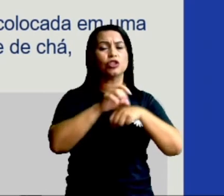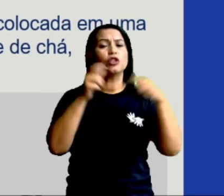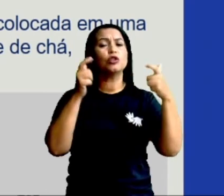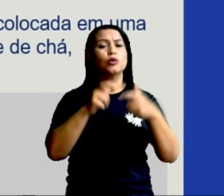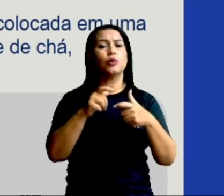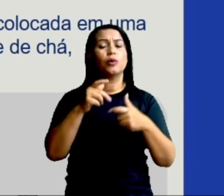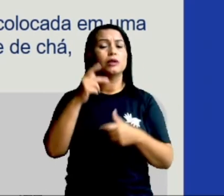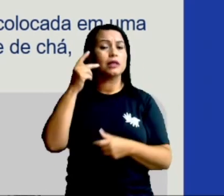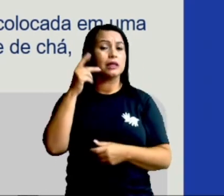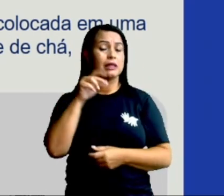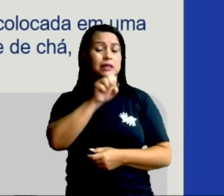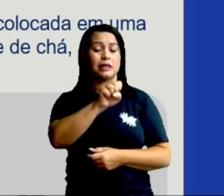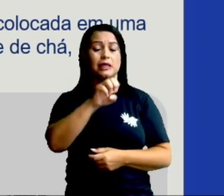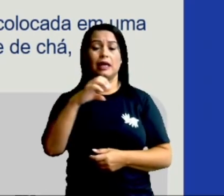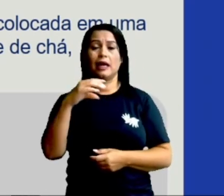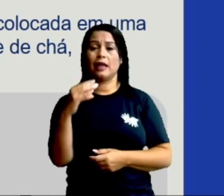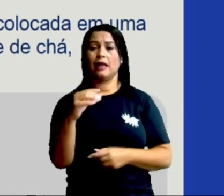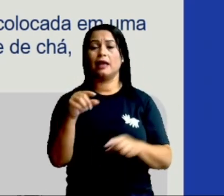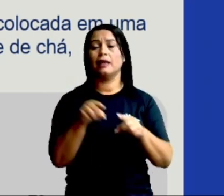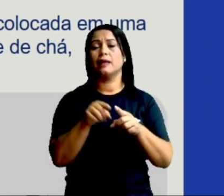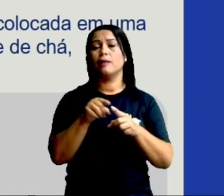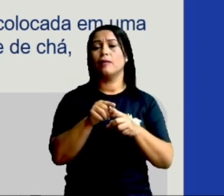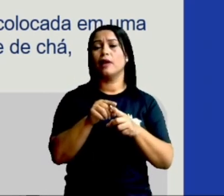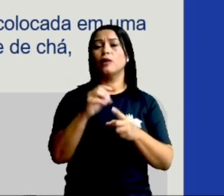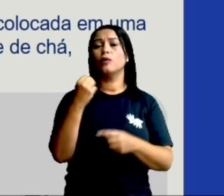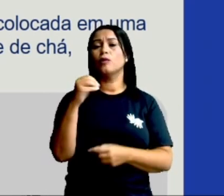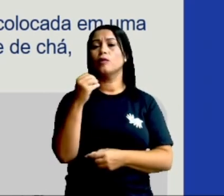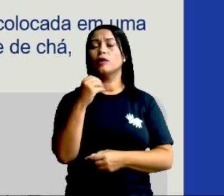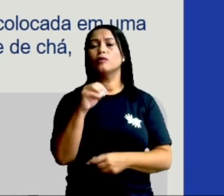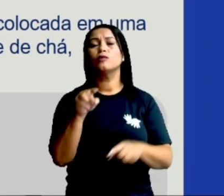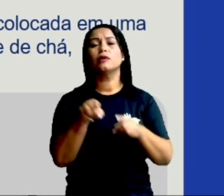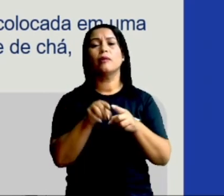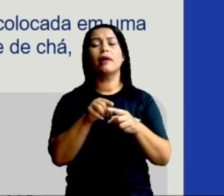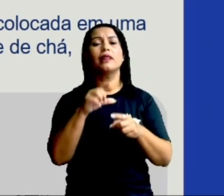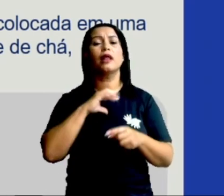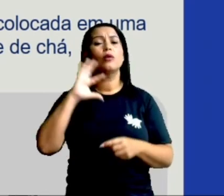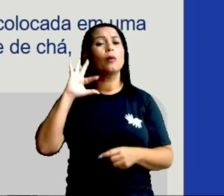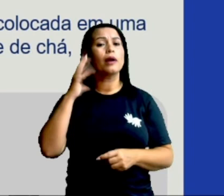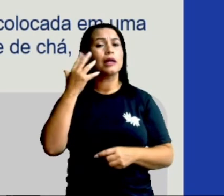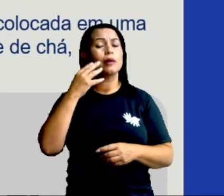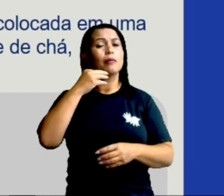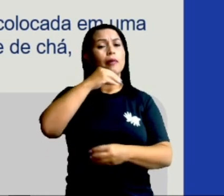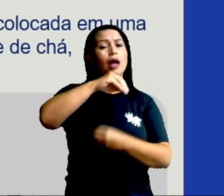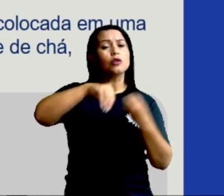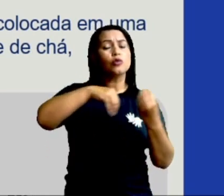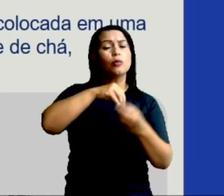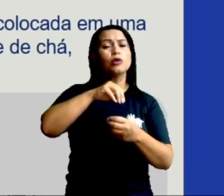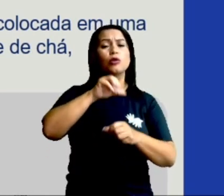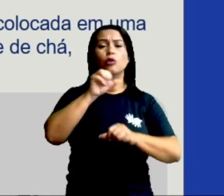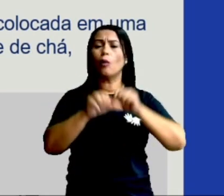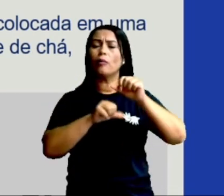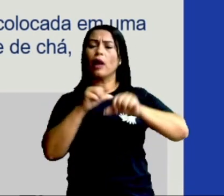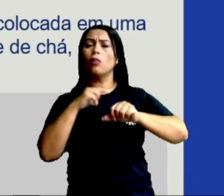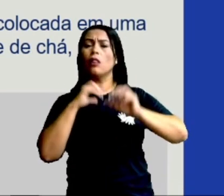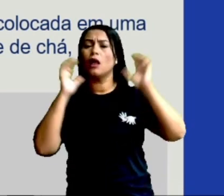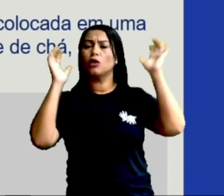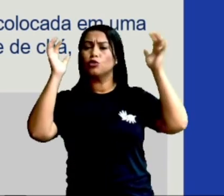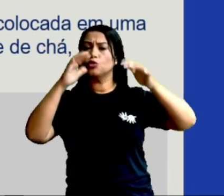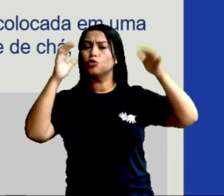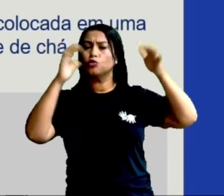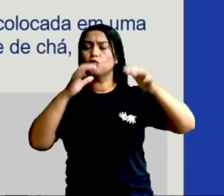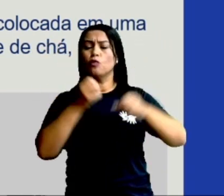Catarina e Rio Grande do Sul com clima subtropical essa região hidrográfica possui chuvas